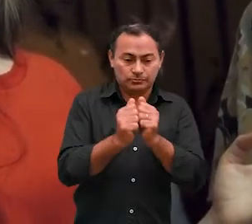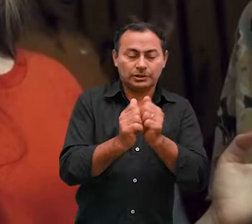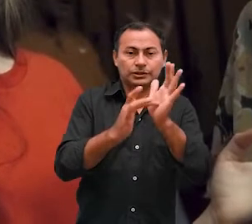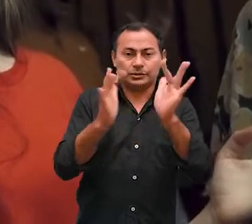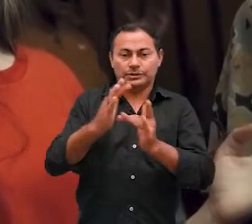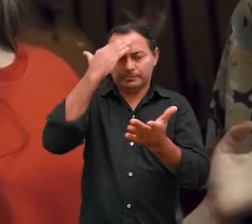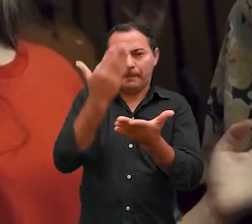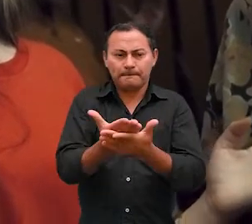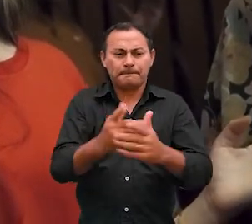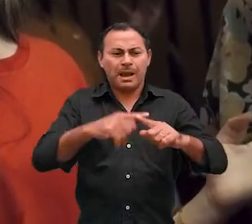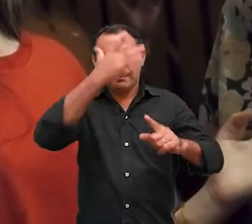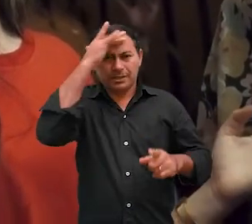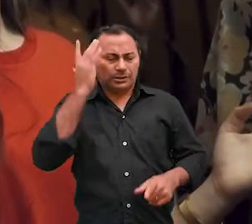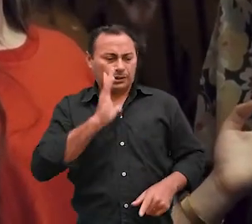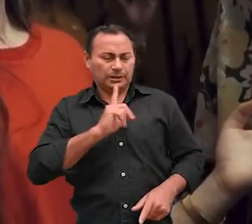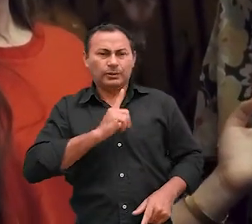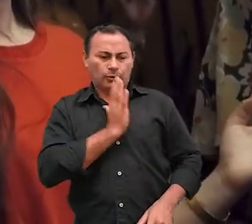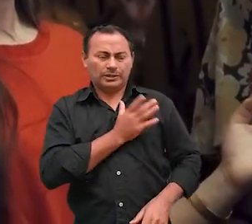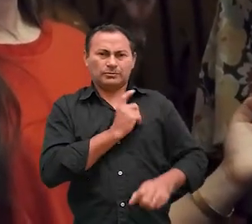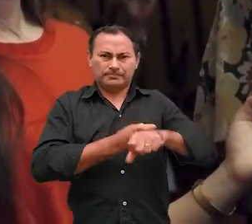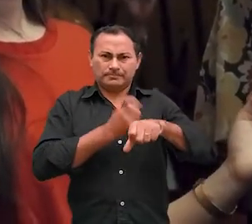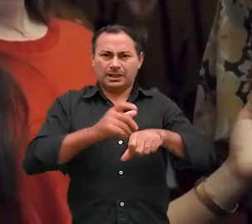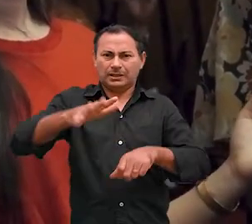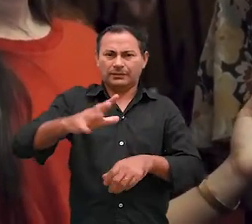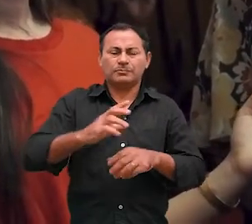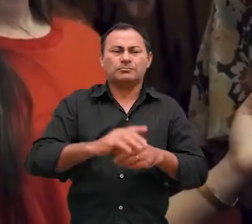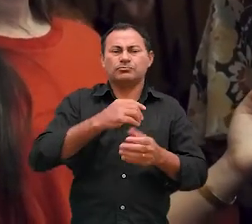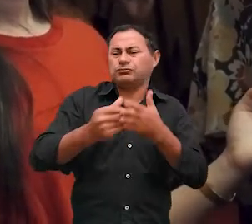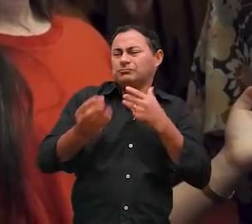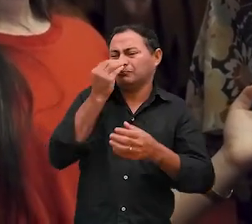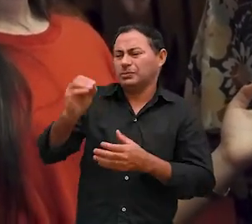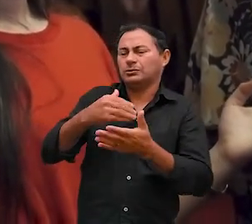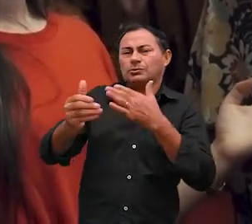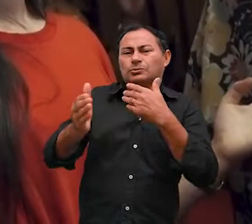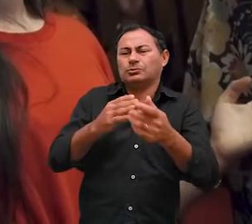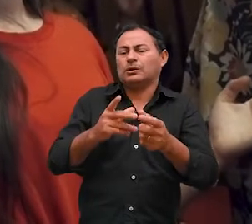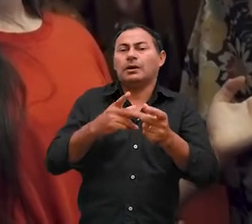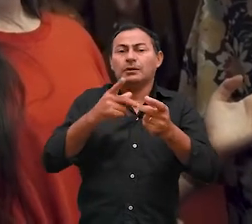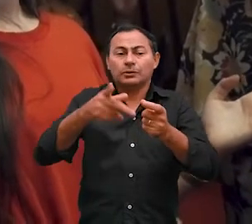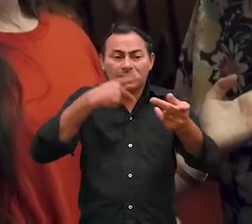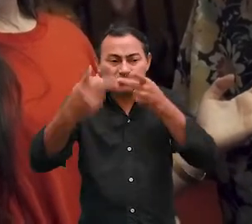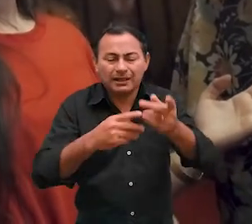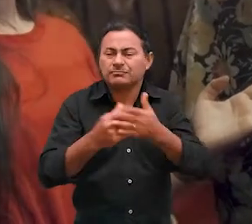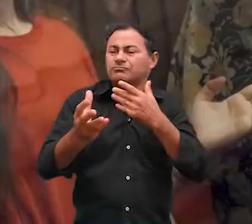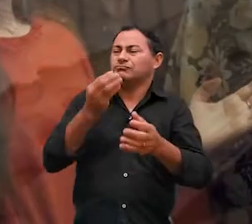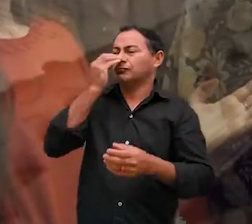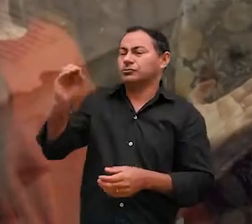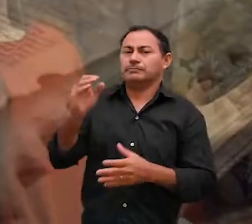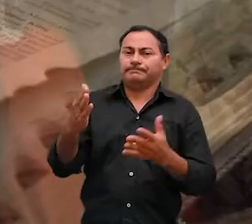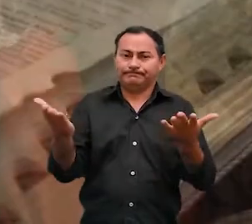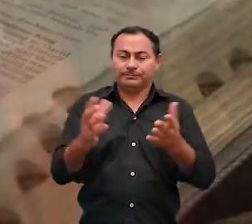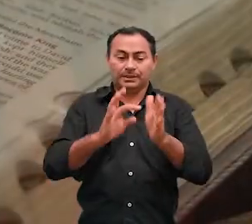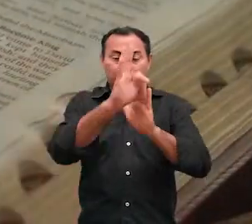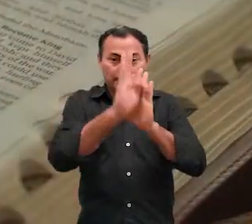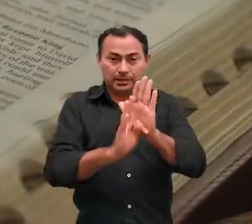pés do mestre mas é uma pessoa com coração tão fechado e talvez faça até pouco caso de tudo que você fale a ela